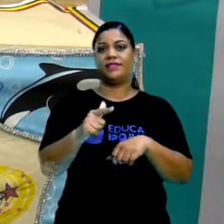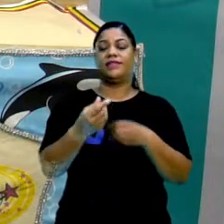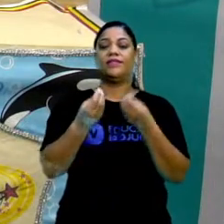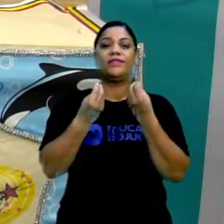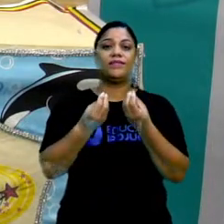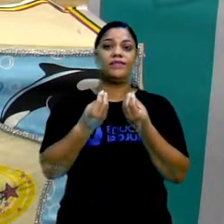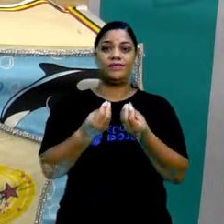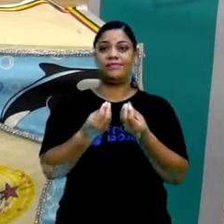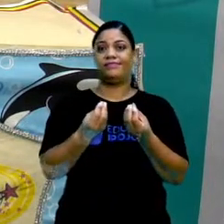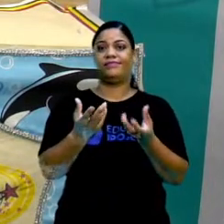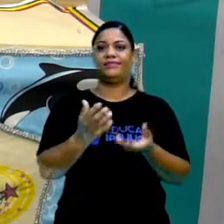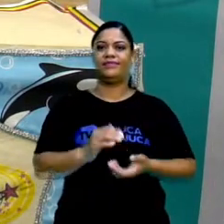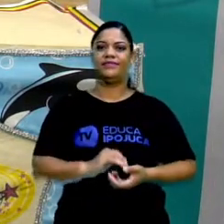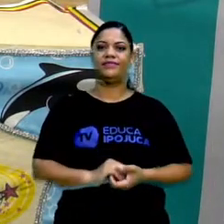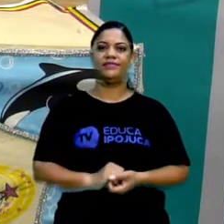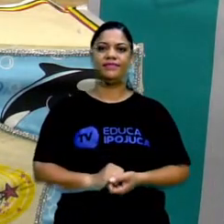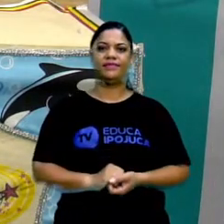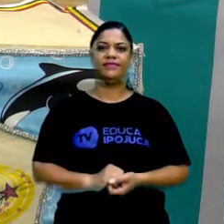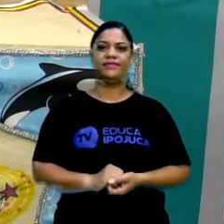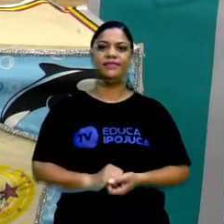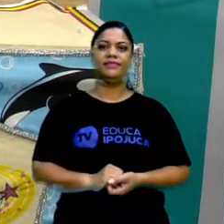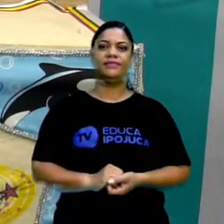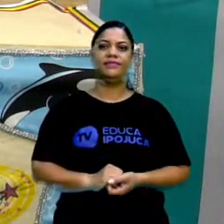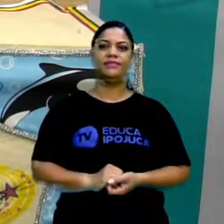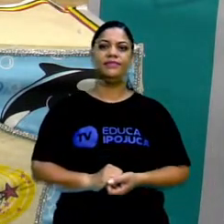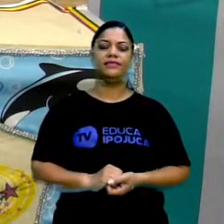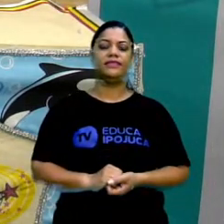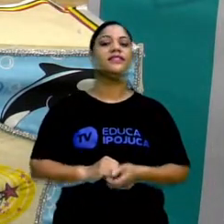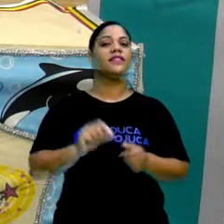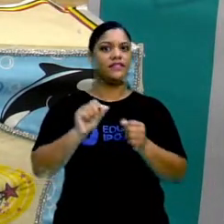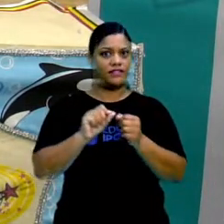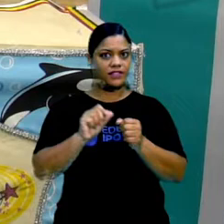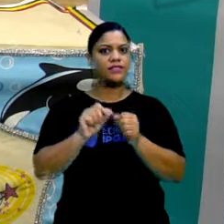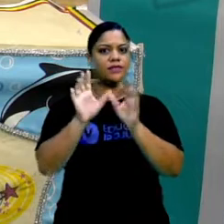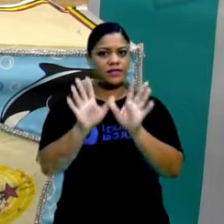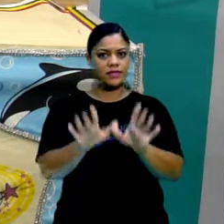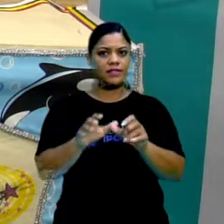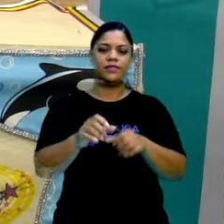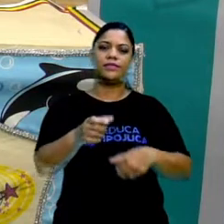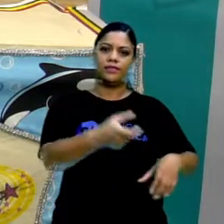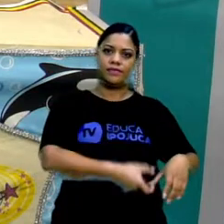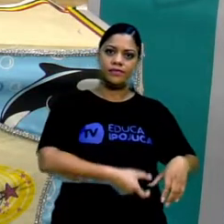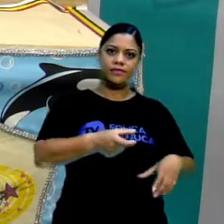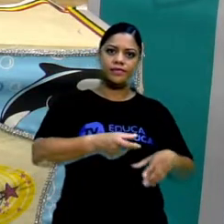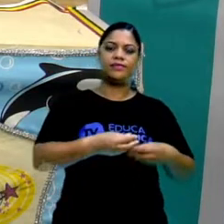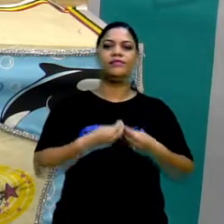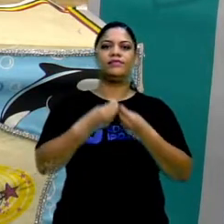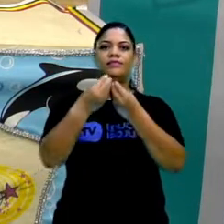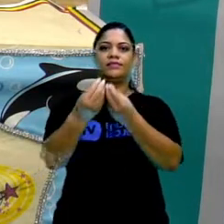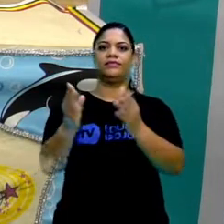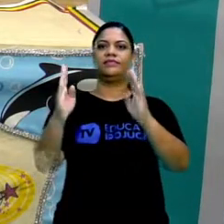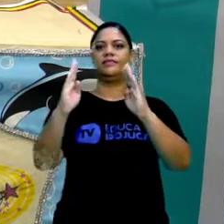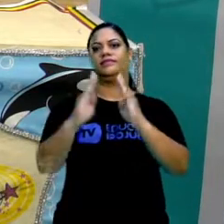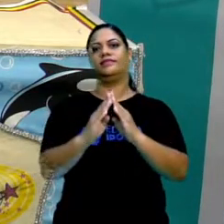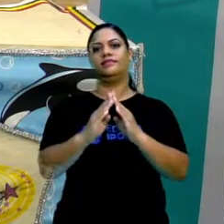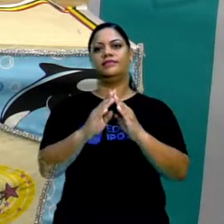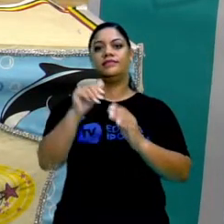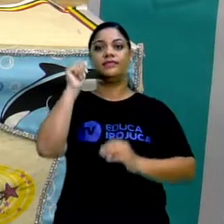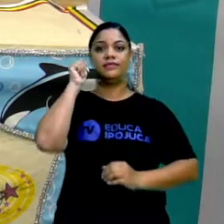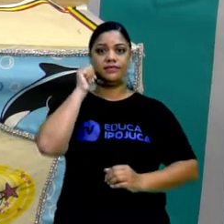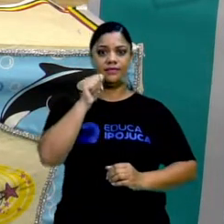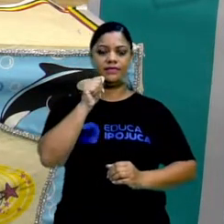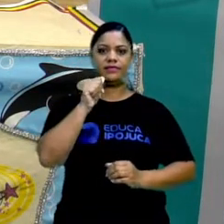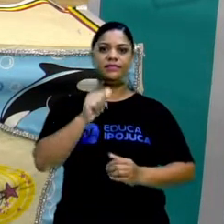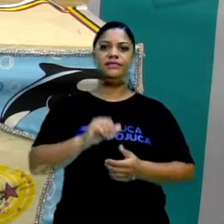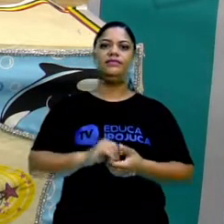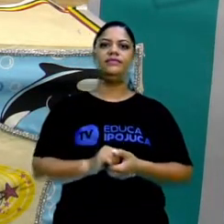condições, leiturinha. Aí a andorinha fez. Uhum. Tirou e levou para aquela senhora.